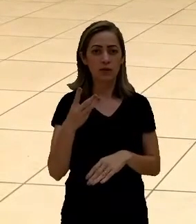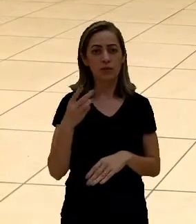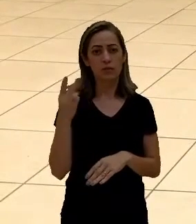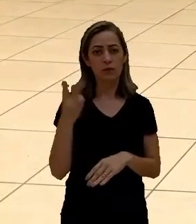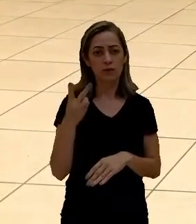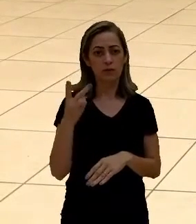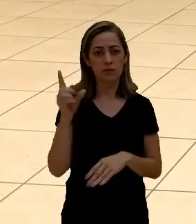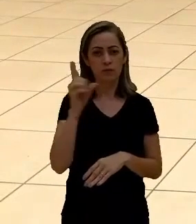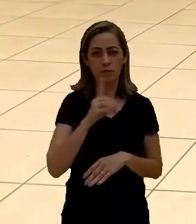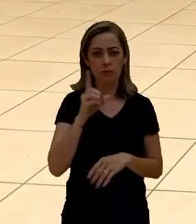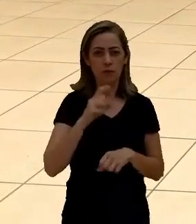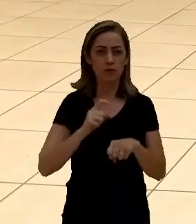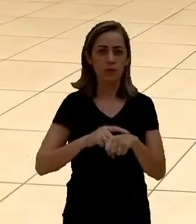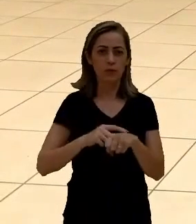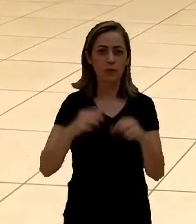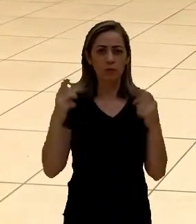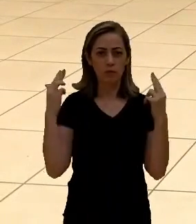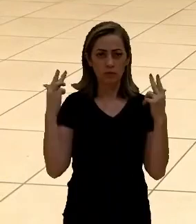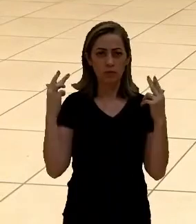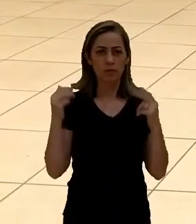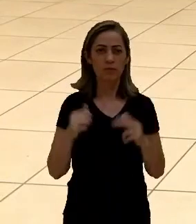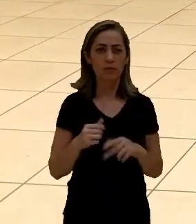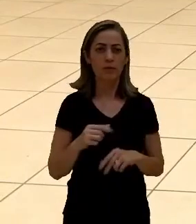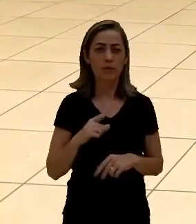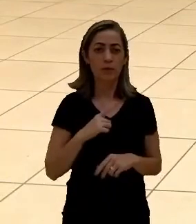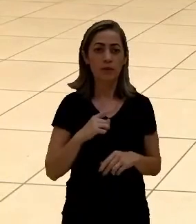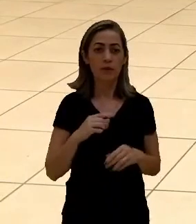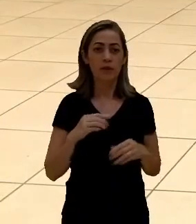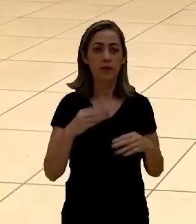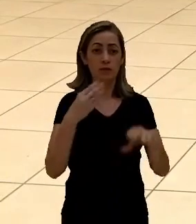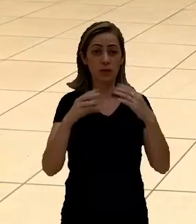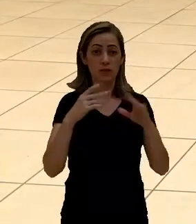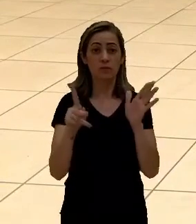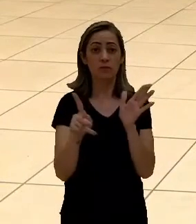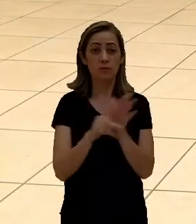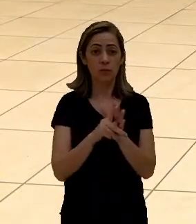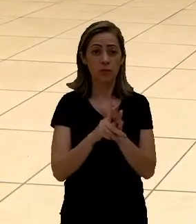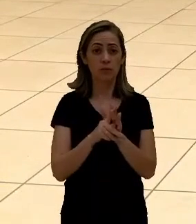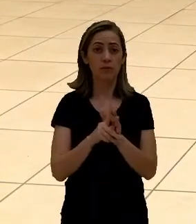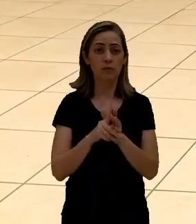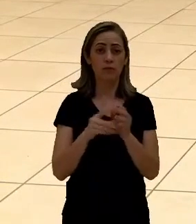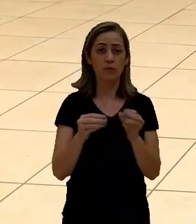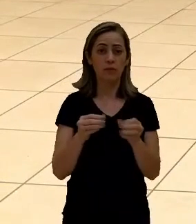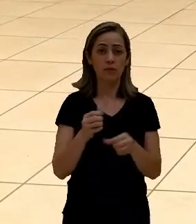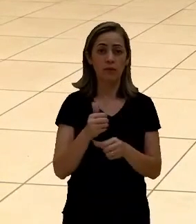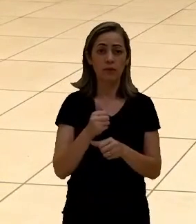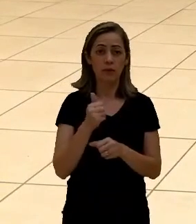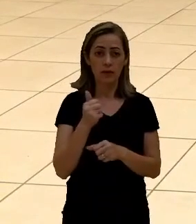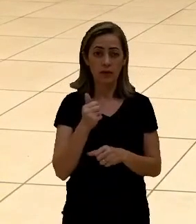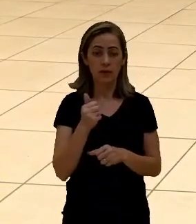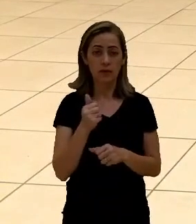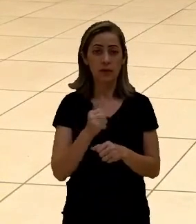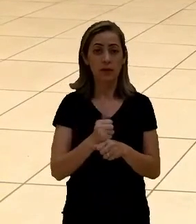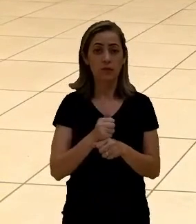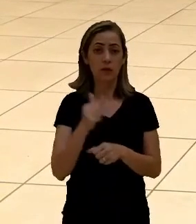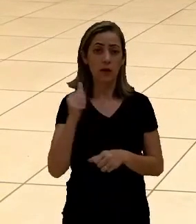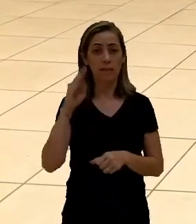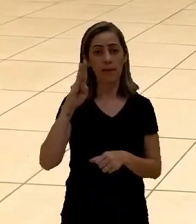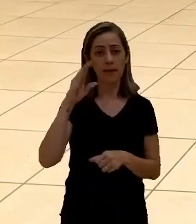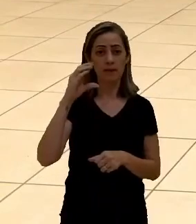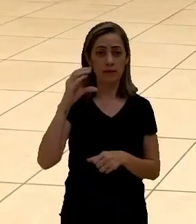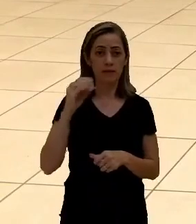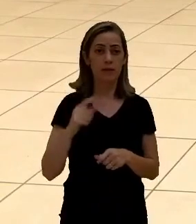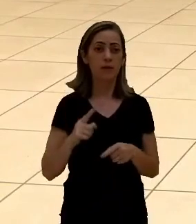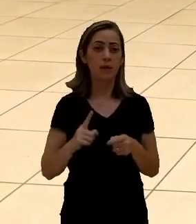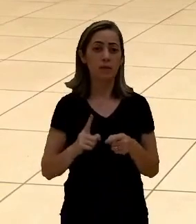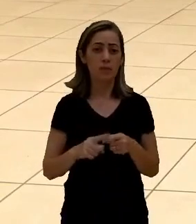no domingo do tempo comum tem lá cantos próprios para isso no ano A B e C Ah mas eu não quero o Hinário porque o Hinário